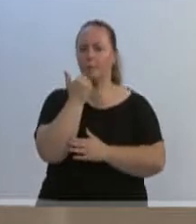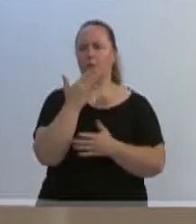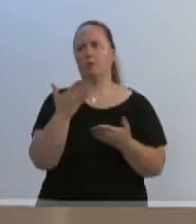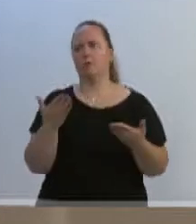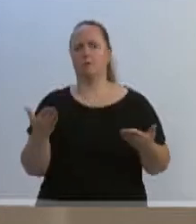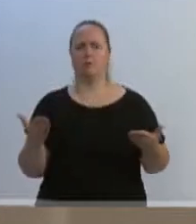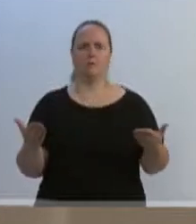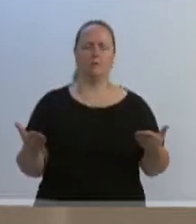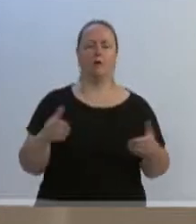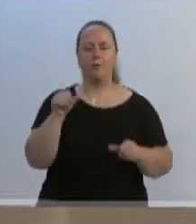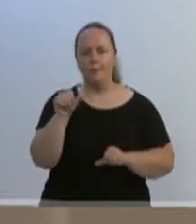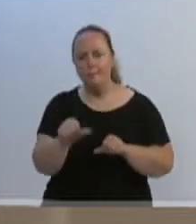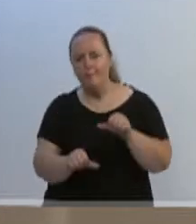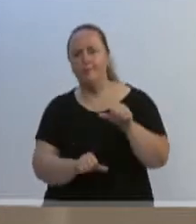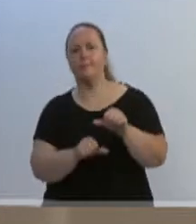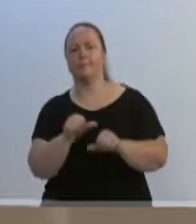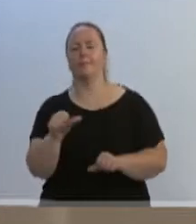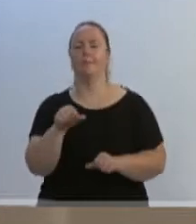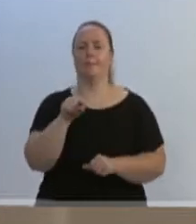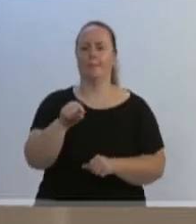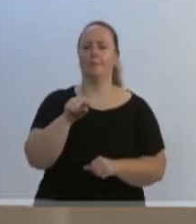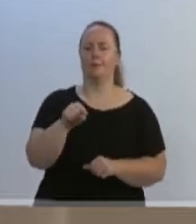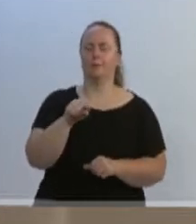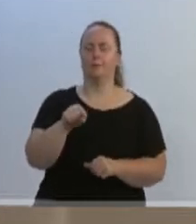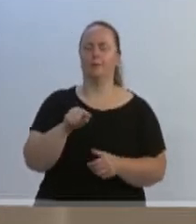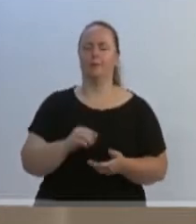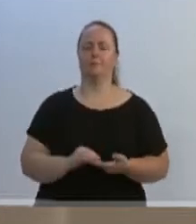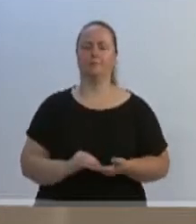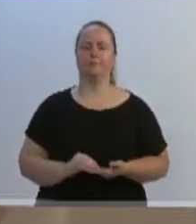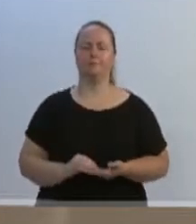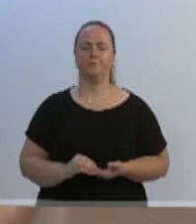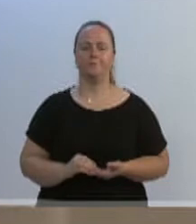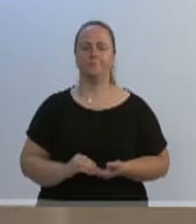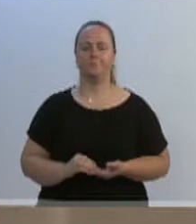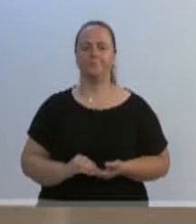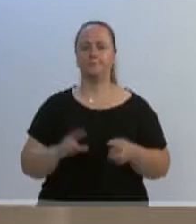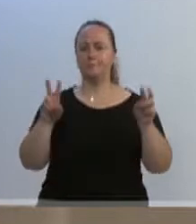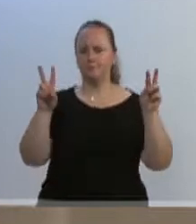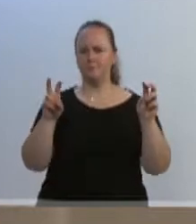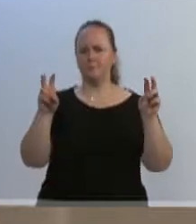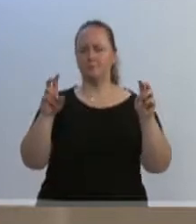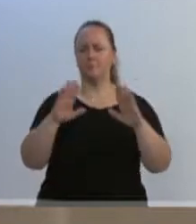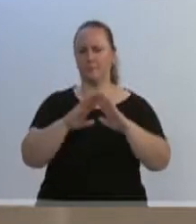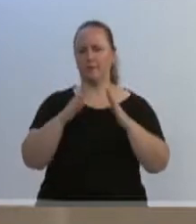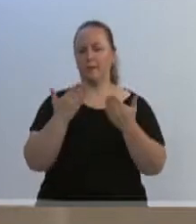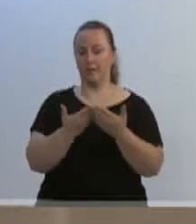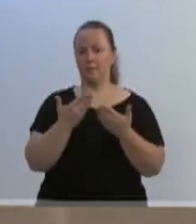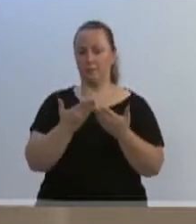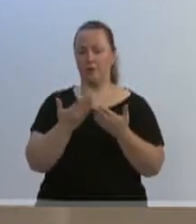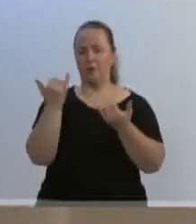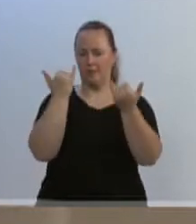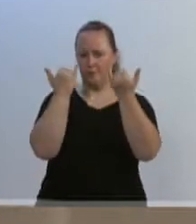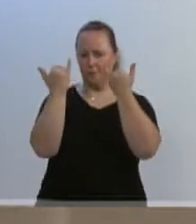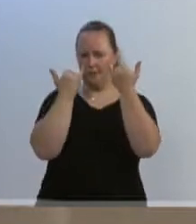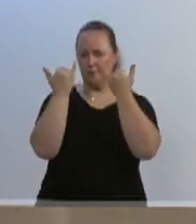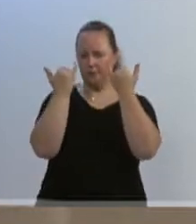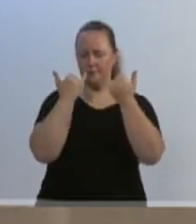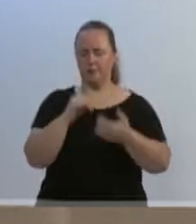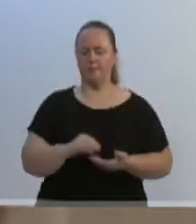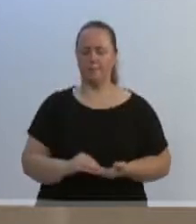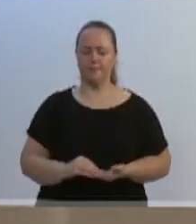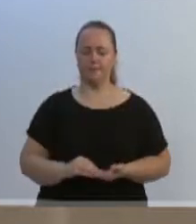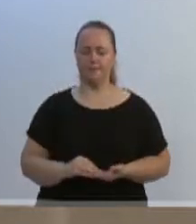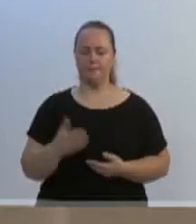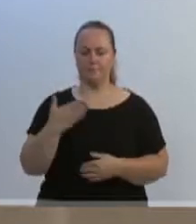lá, mudou bastante essa questão. Em relação ao caso da escola, tem algumas informações. A gente